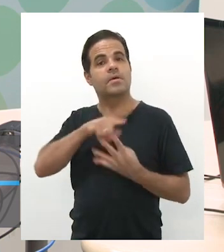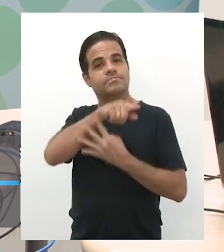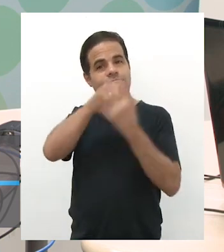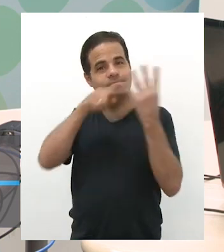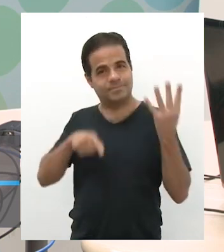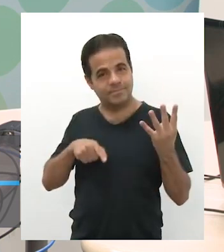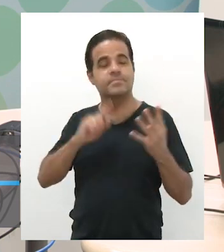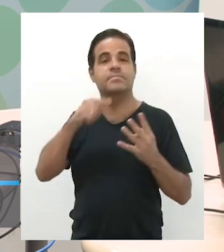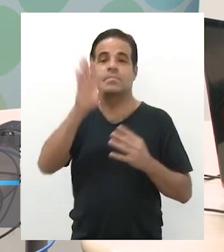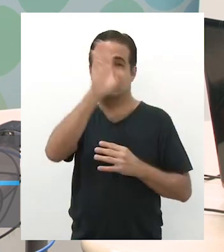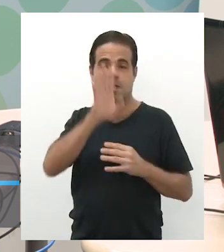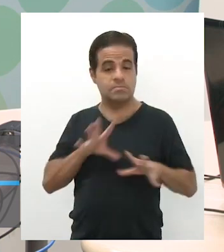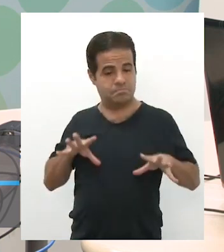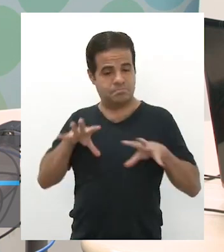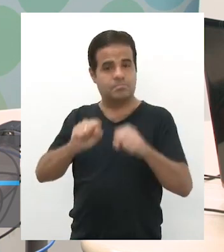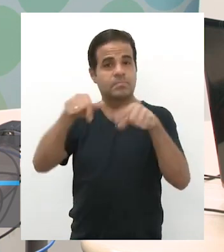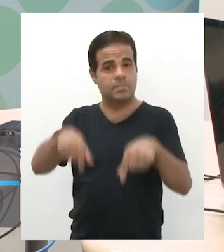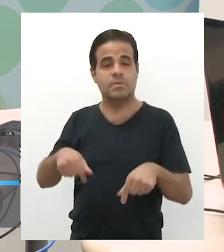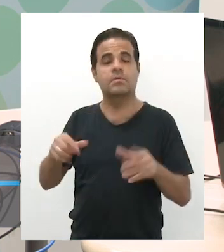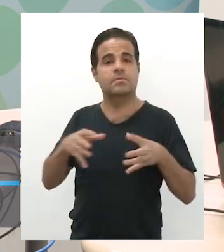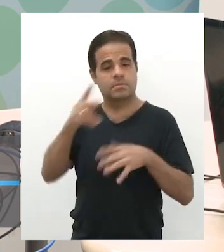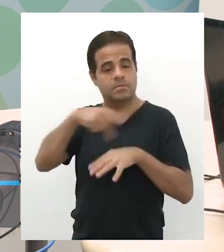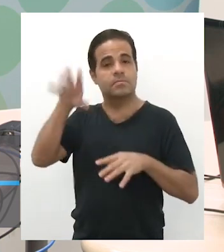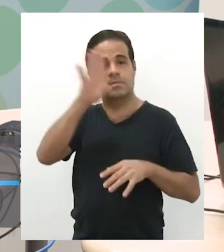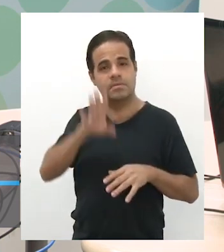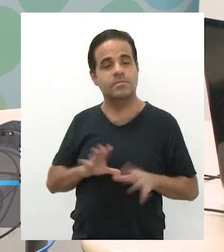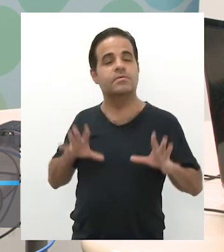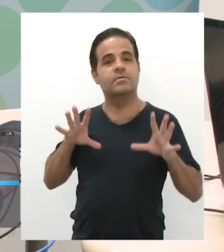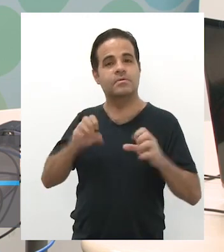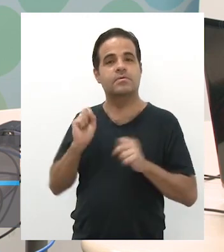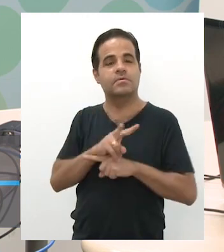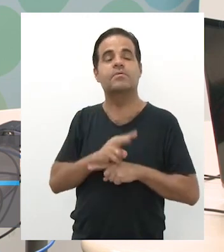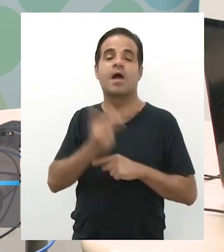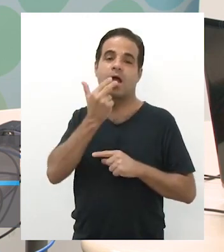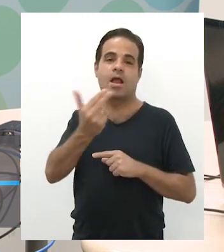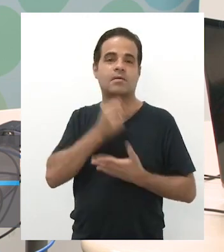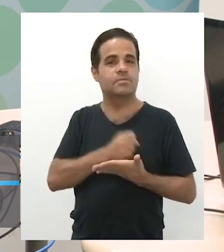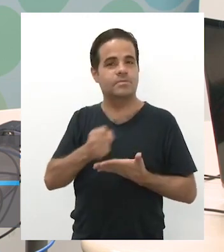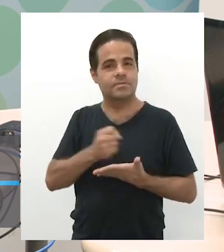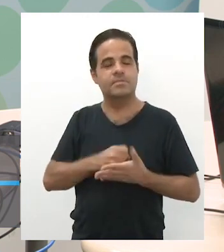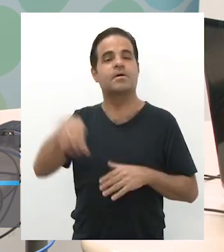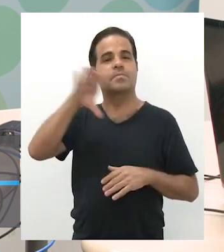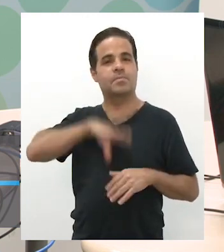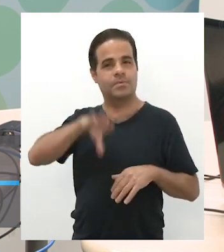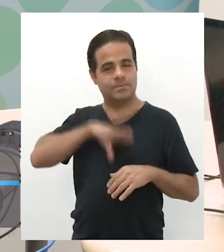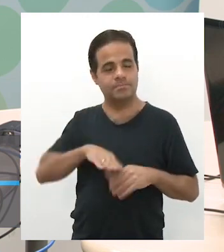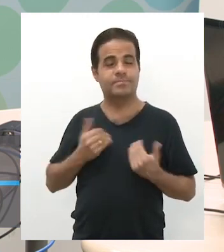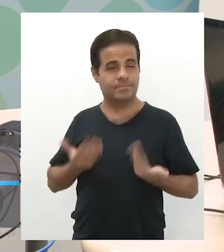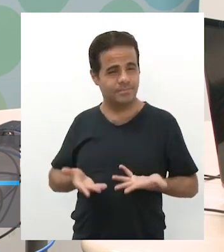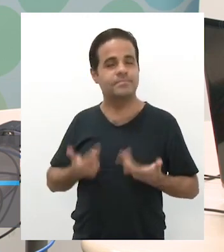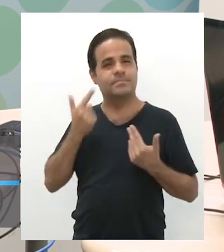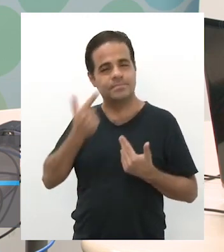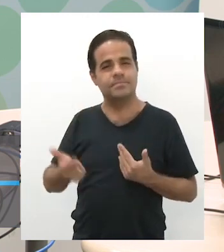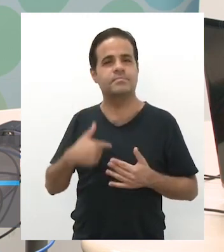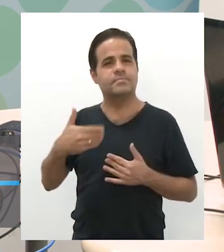que quando o Brasil foi colonizado pelos portugueses, se tornou a nossa língua aqui, a língua portuguesa. Então, olha aí